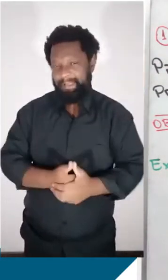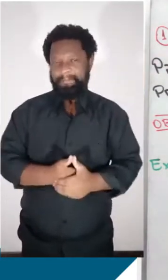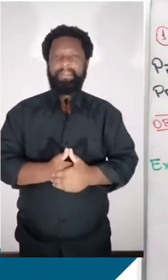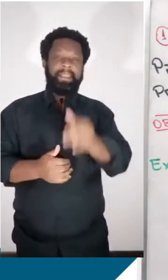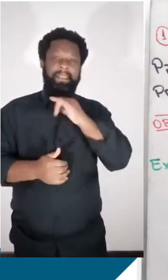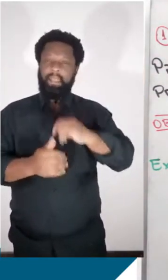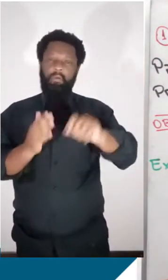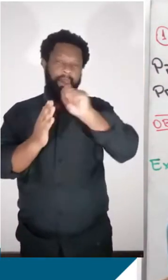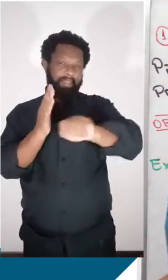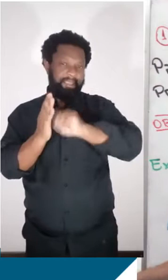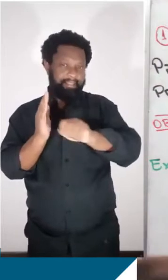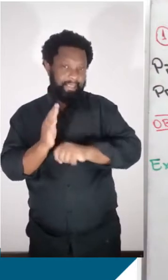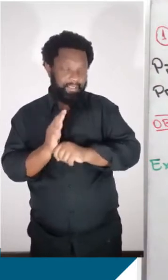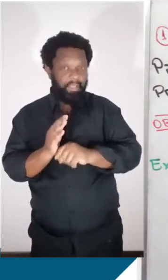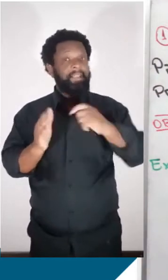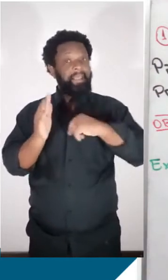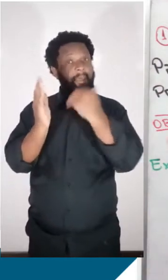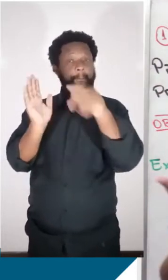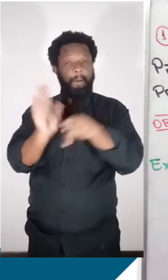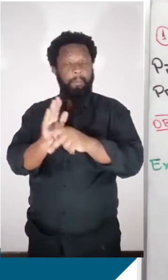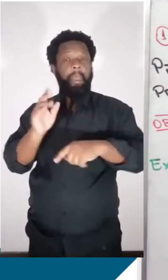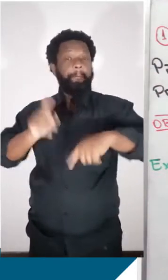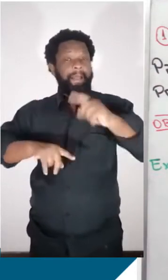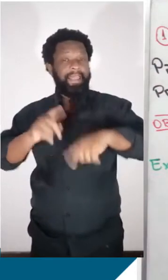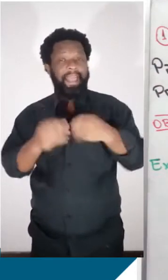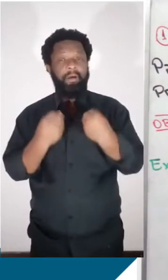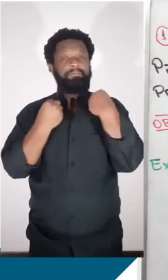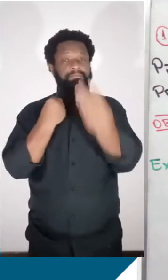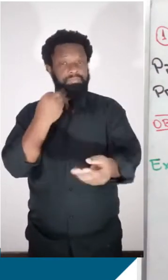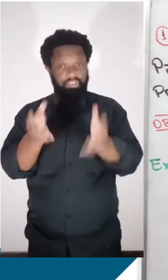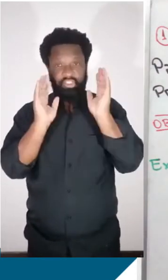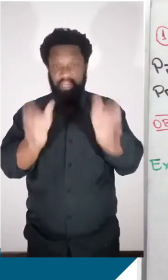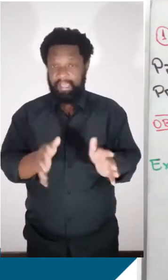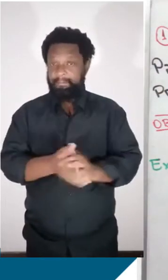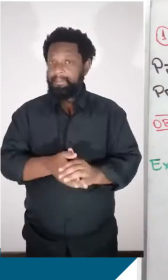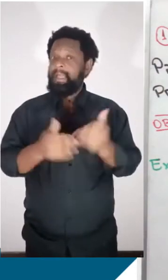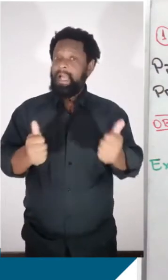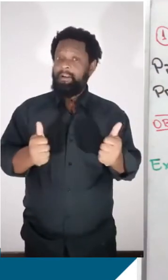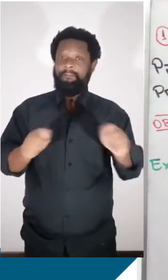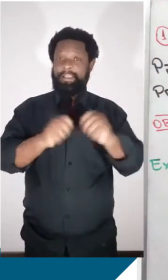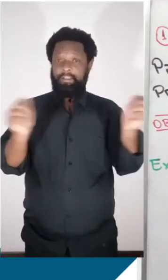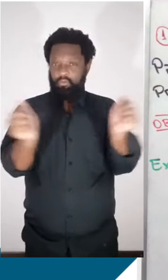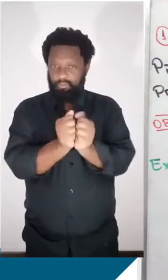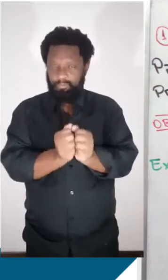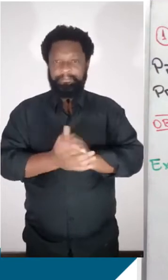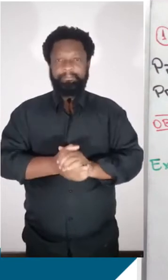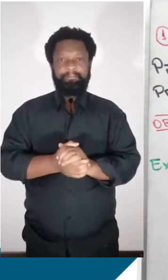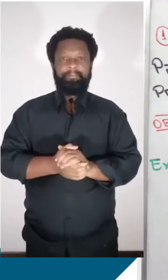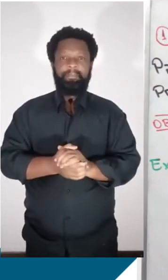exercício. Peguei aqui meu exercício, lembrando que o exercício está na lista, no material de aula que você recebeu, tudo bem? Vou ler com